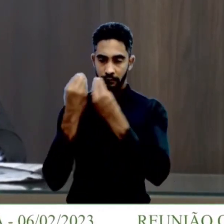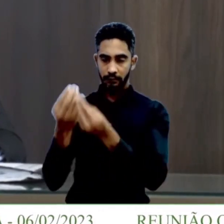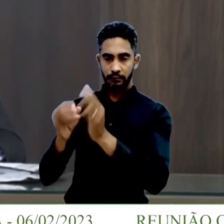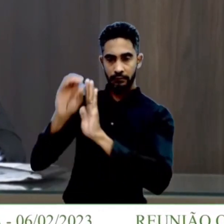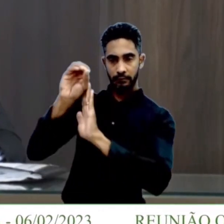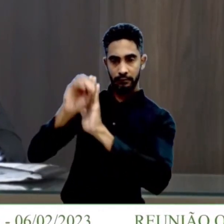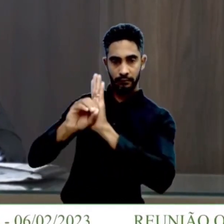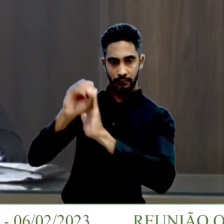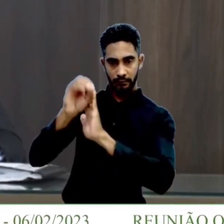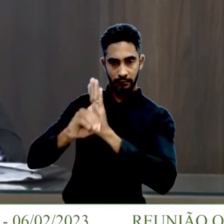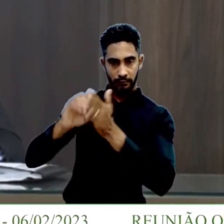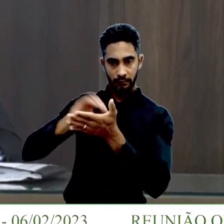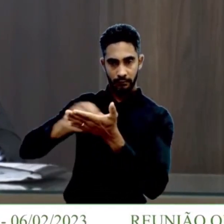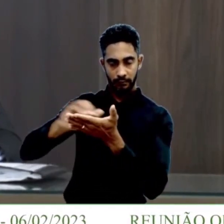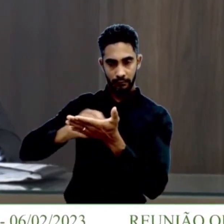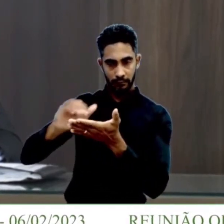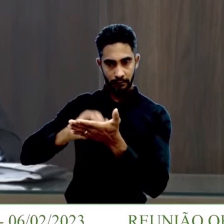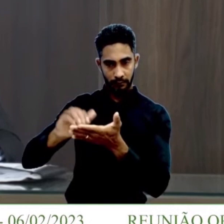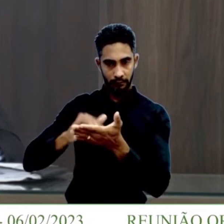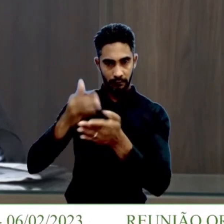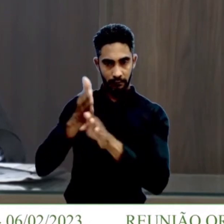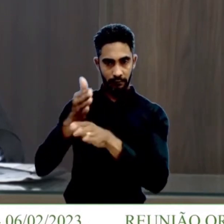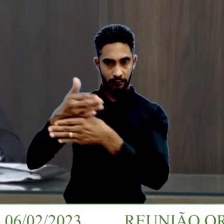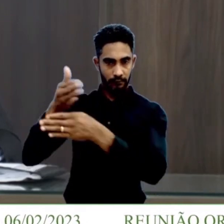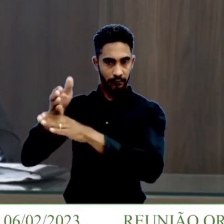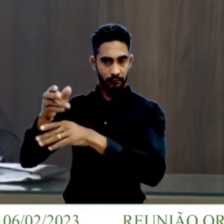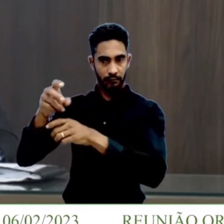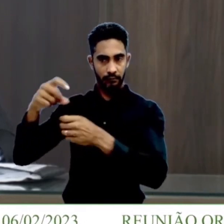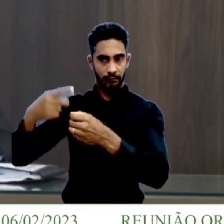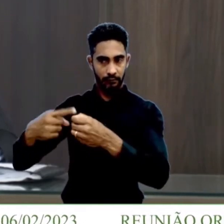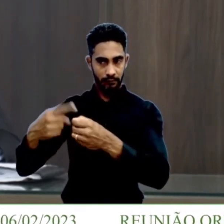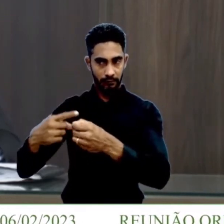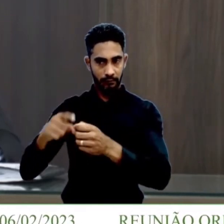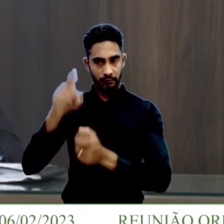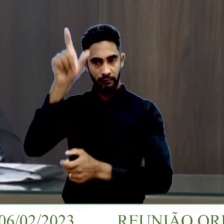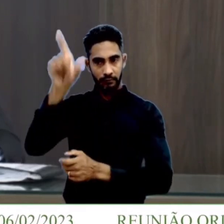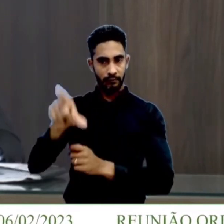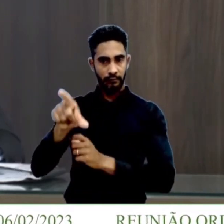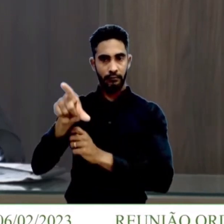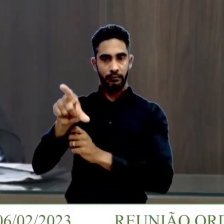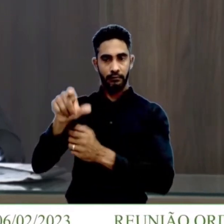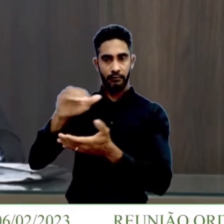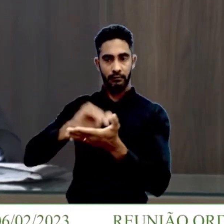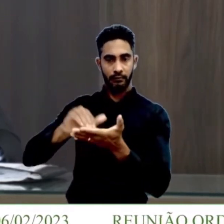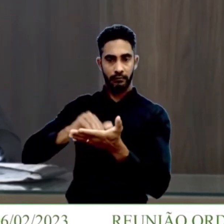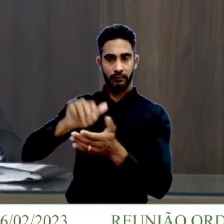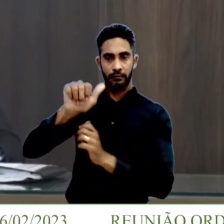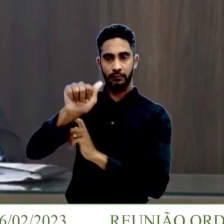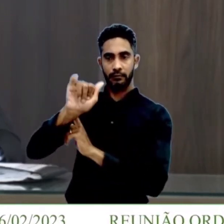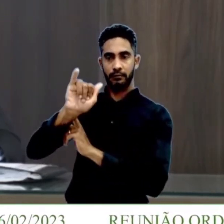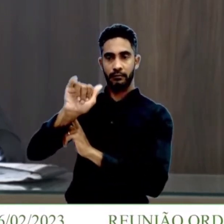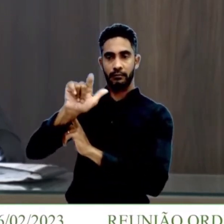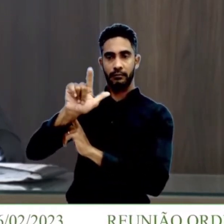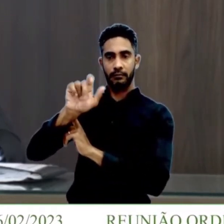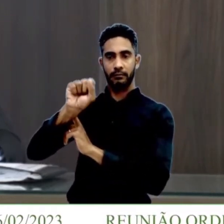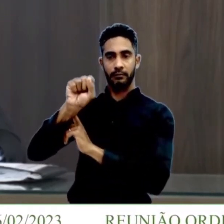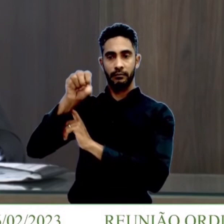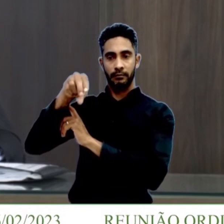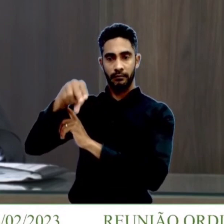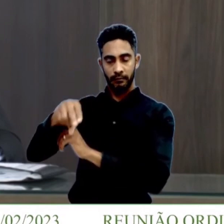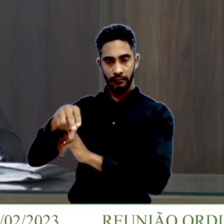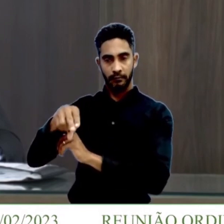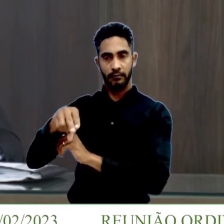encaminhada à Secretaria Municipal de Obras e Serviços Urbanos, na pessoa do senhor secretário, o senhor Ailson Aparecido Rocha,